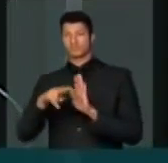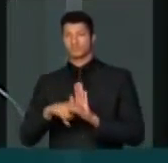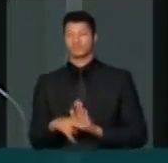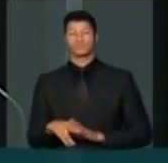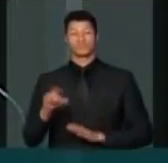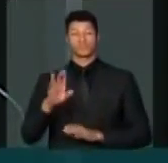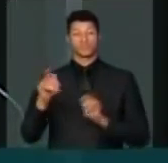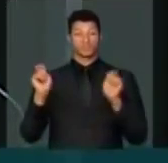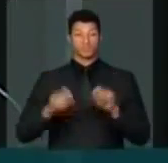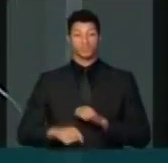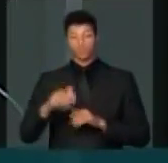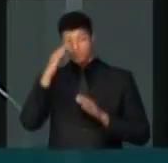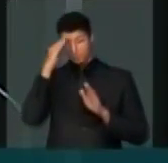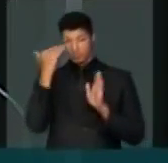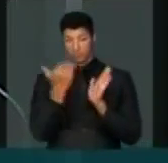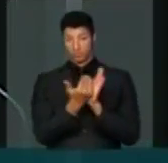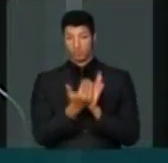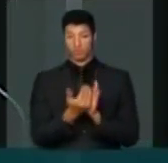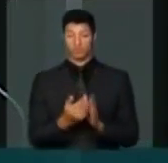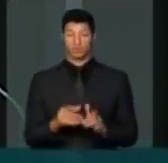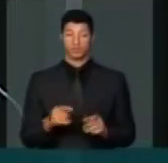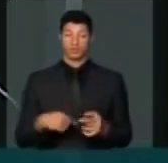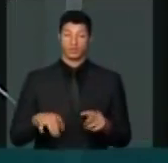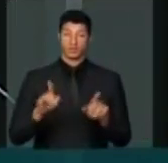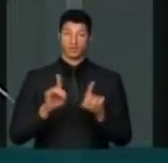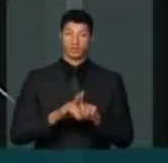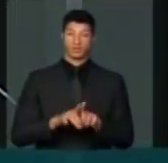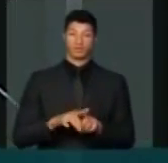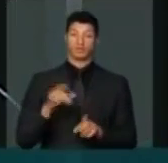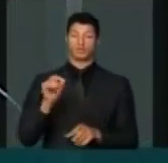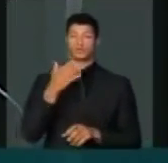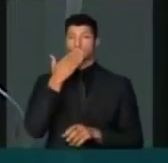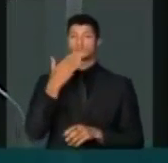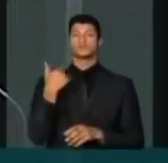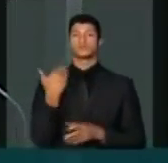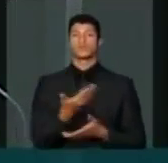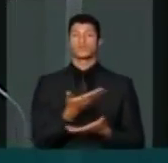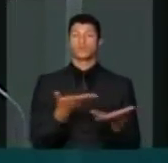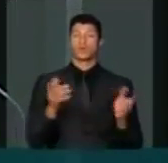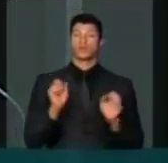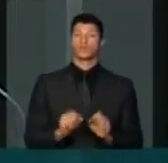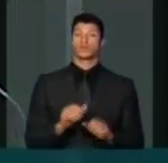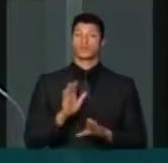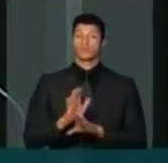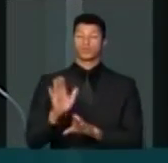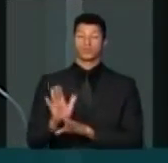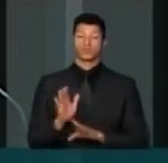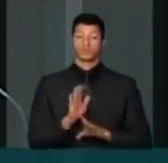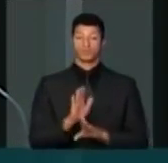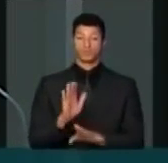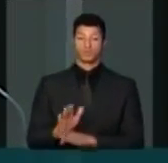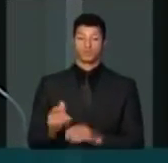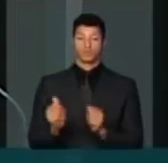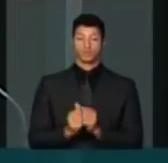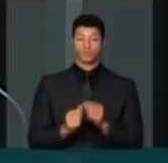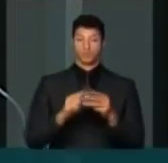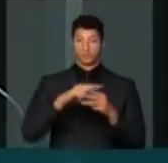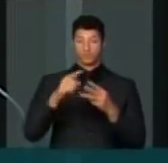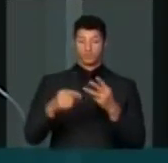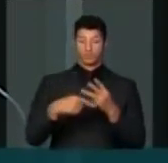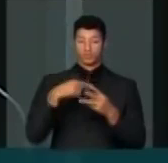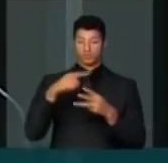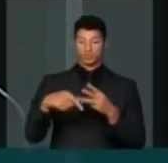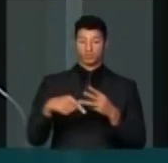apenas devem ser cumpridas. Então, de que modo nós podemos contribuir com as três